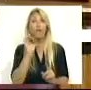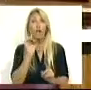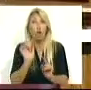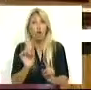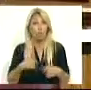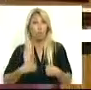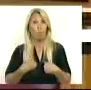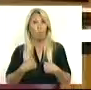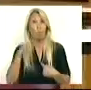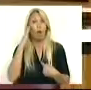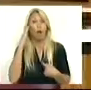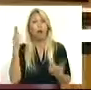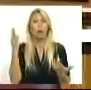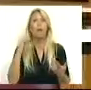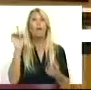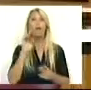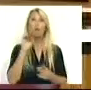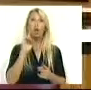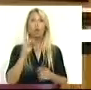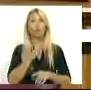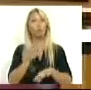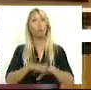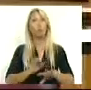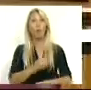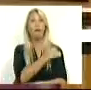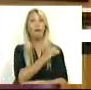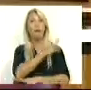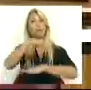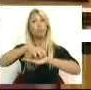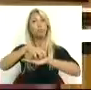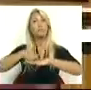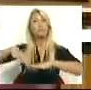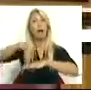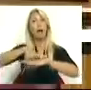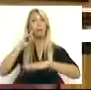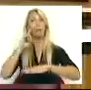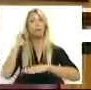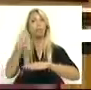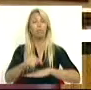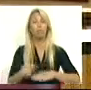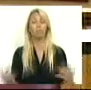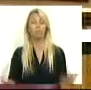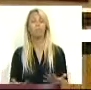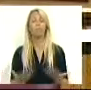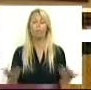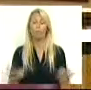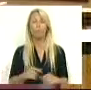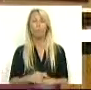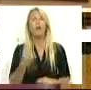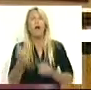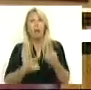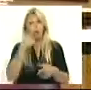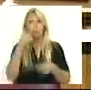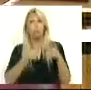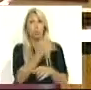si também, como residentes numa determinada área protegida. Ora bem, às vezes levando inclusivamente os residentes a